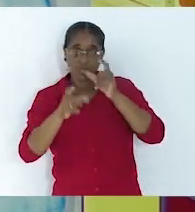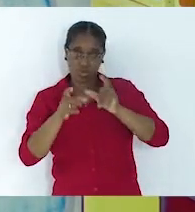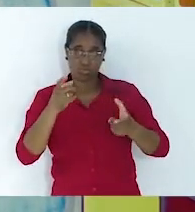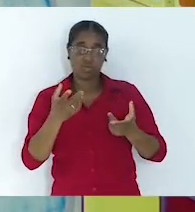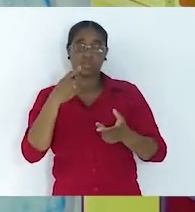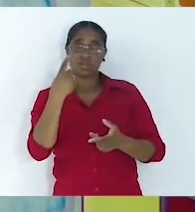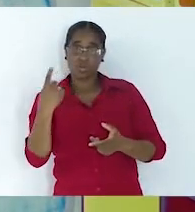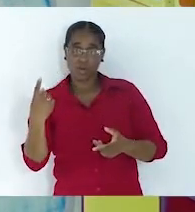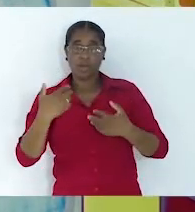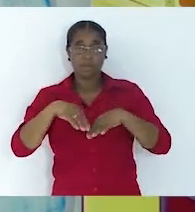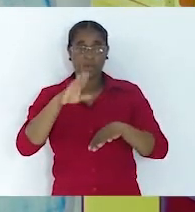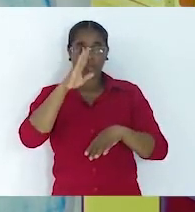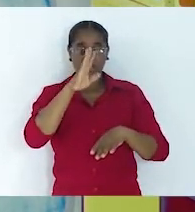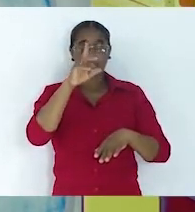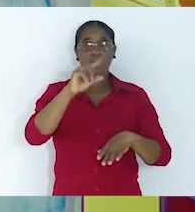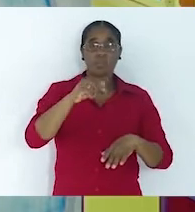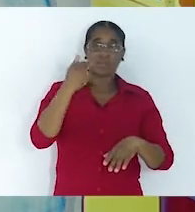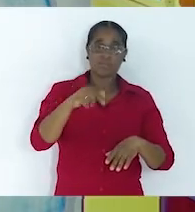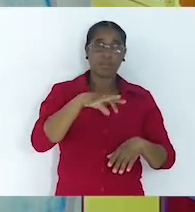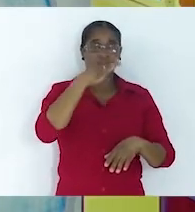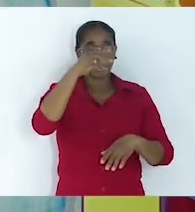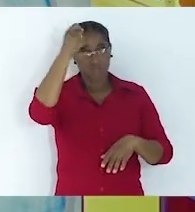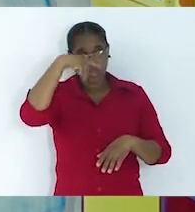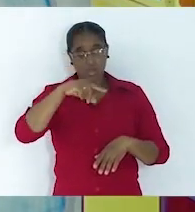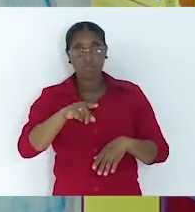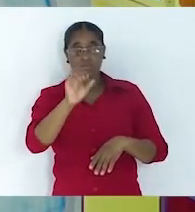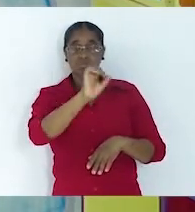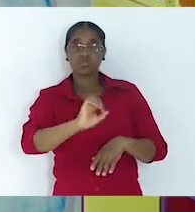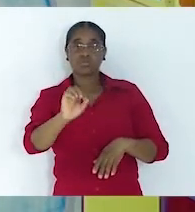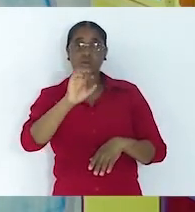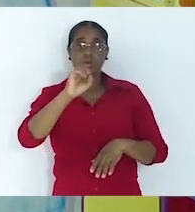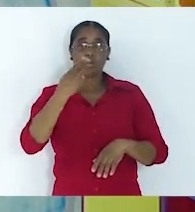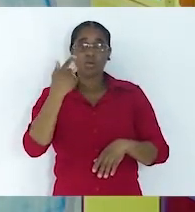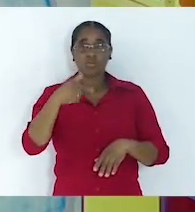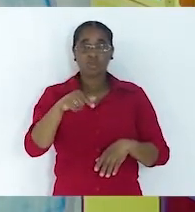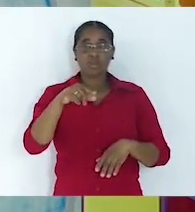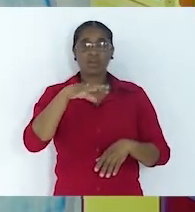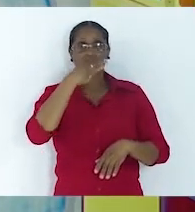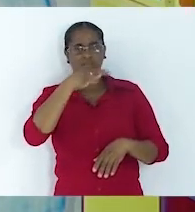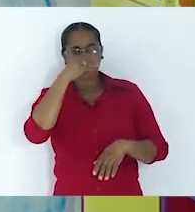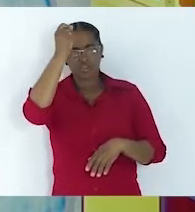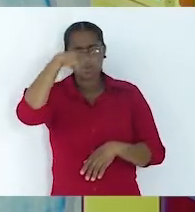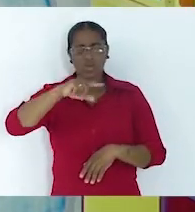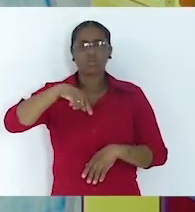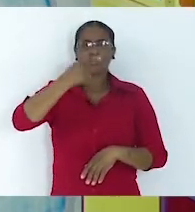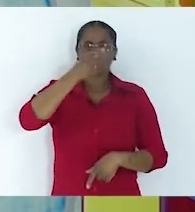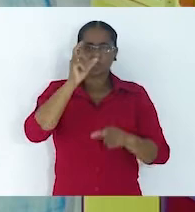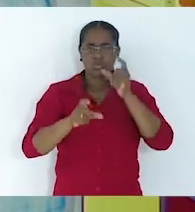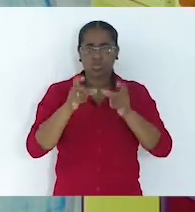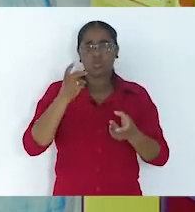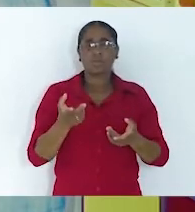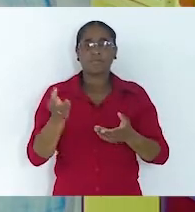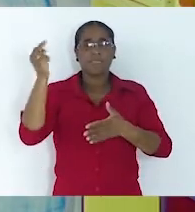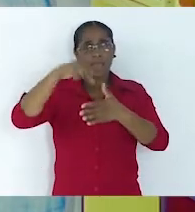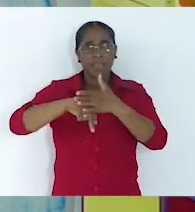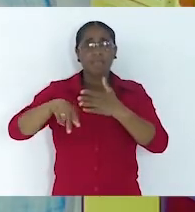Mas se tiver também a contar a sua história, ou então estiver a contar a história de outra pessoa, entra para